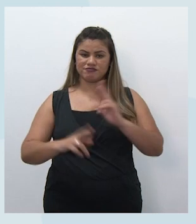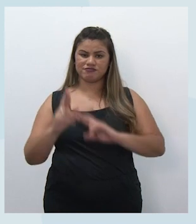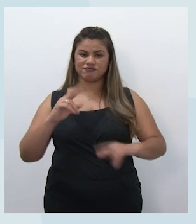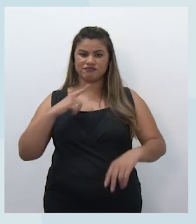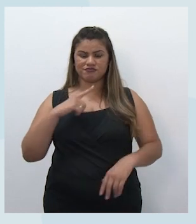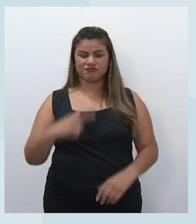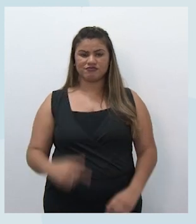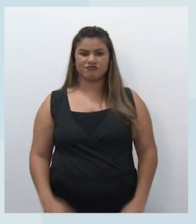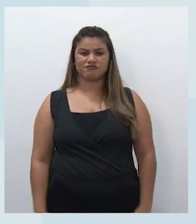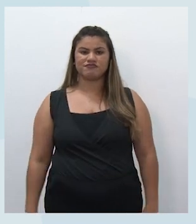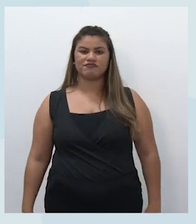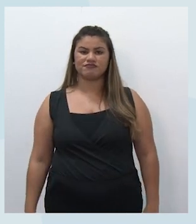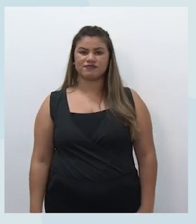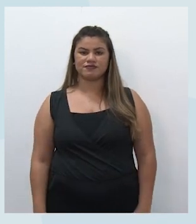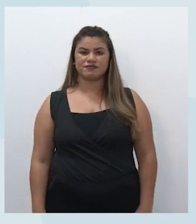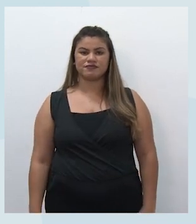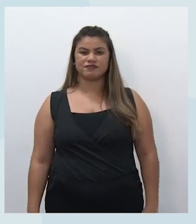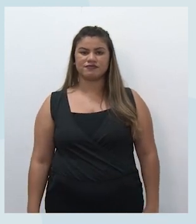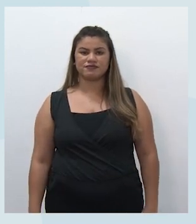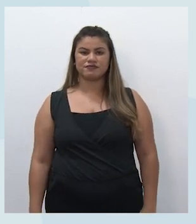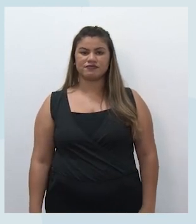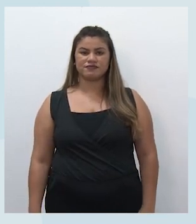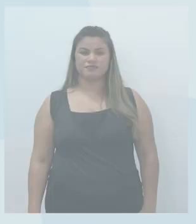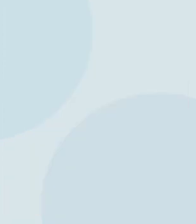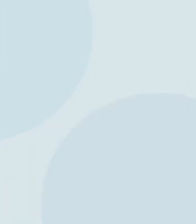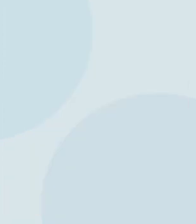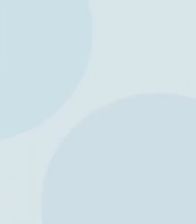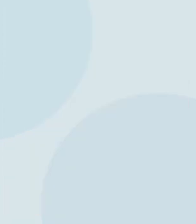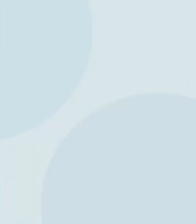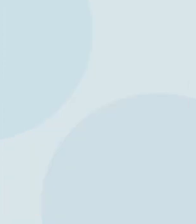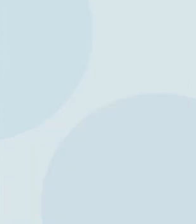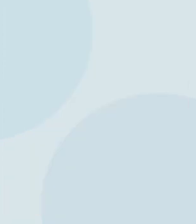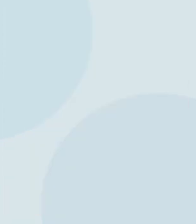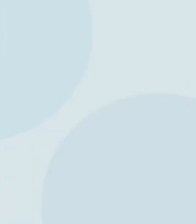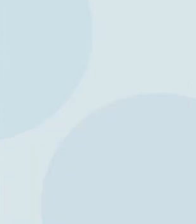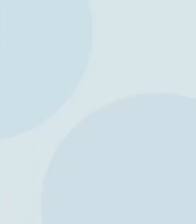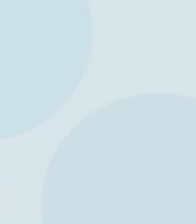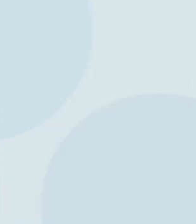nos enviarem, tá ok? Então, vamos lá.